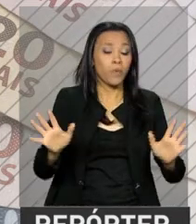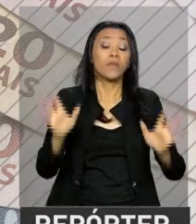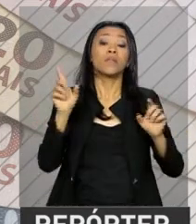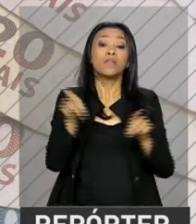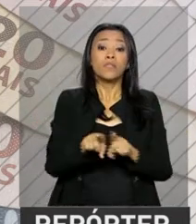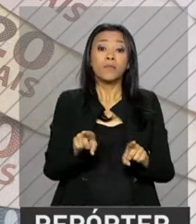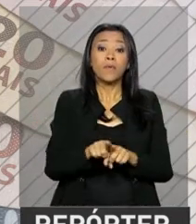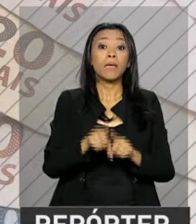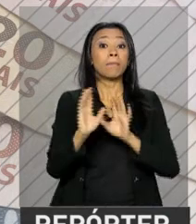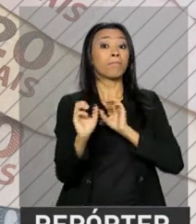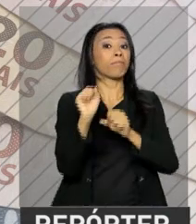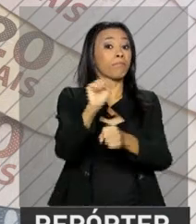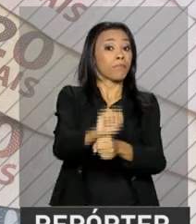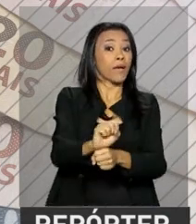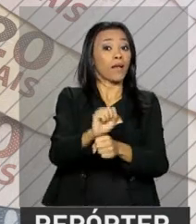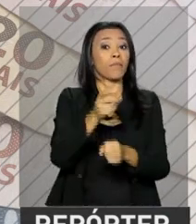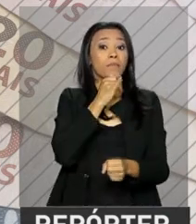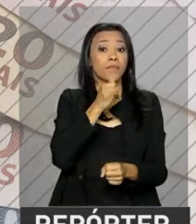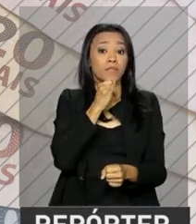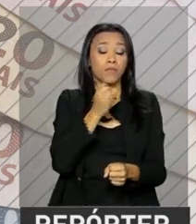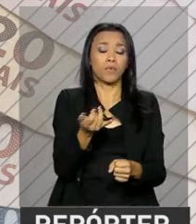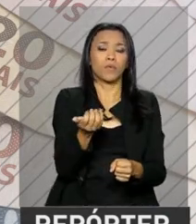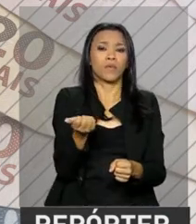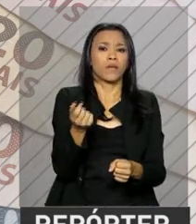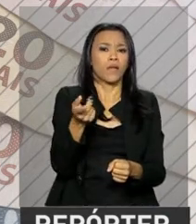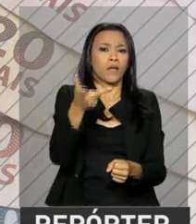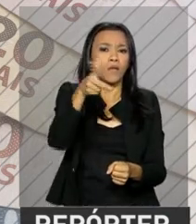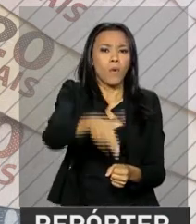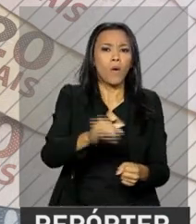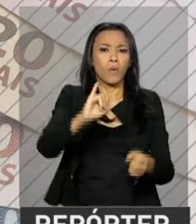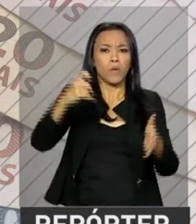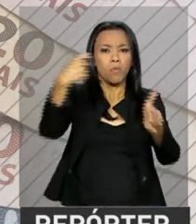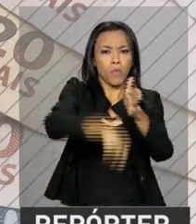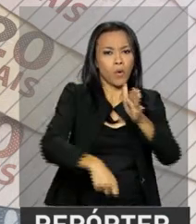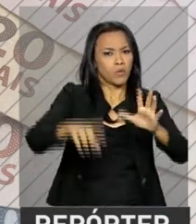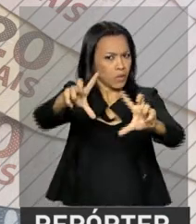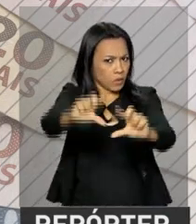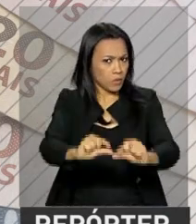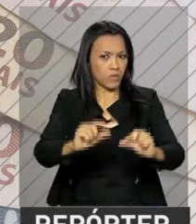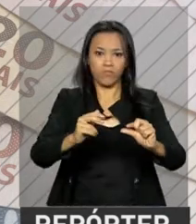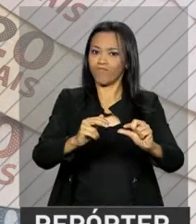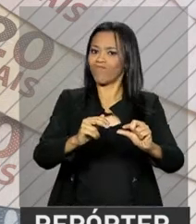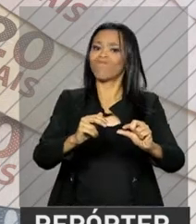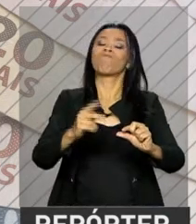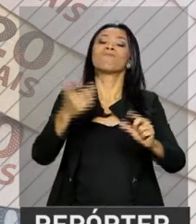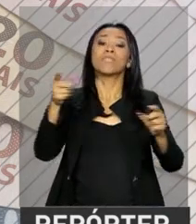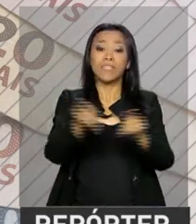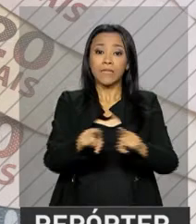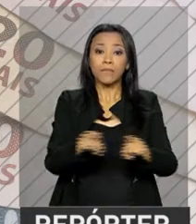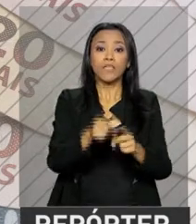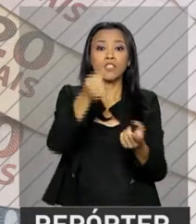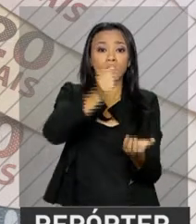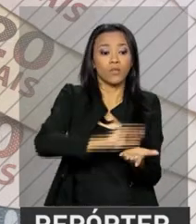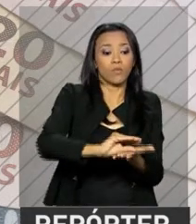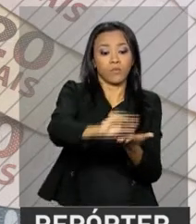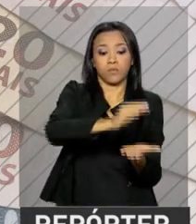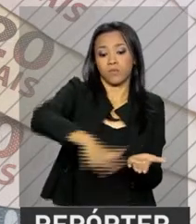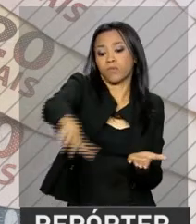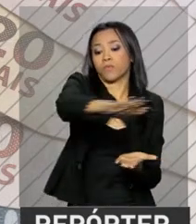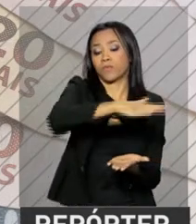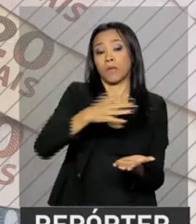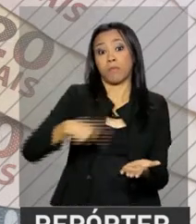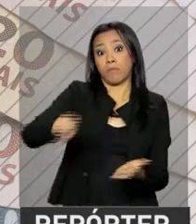concessão de novas vantagens econômicas como impostos reduzidos investimentos feitos pela iniciativa